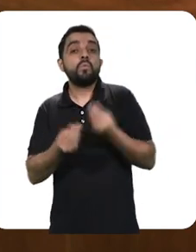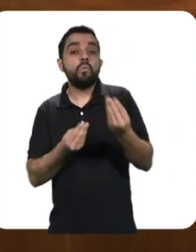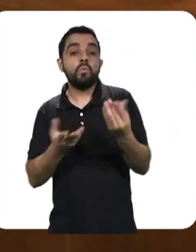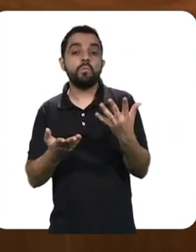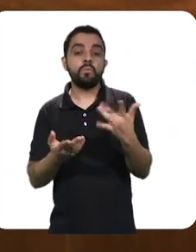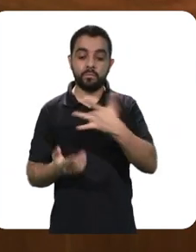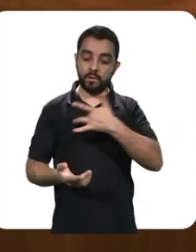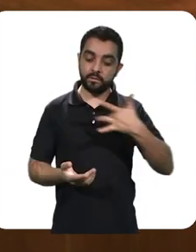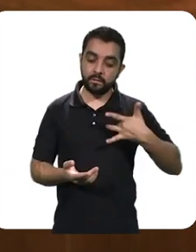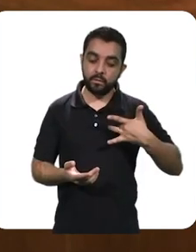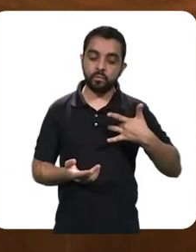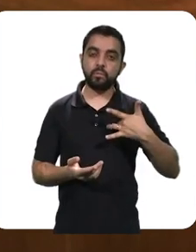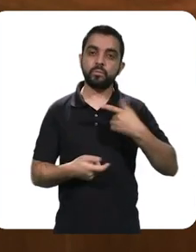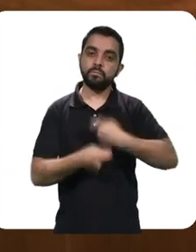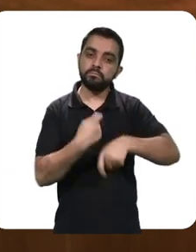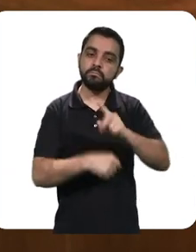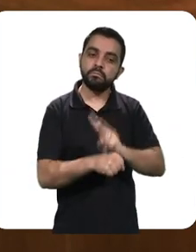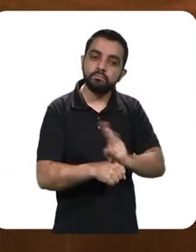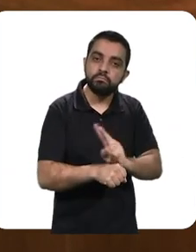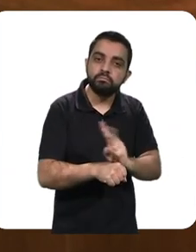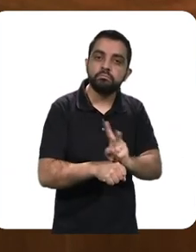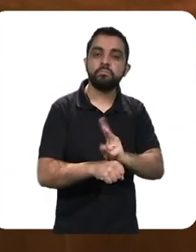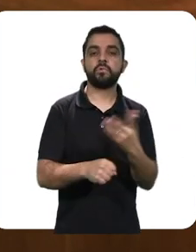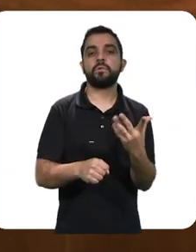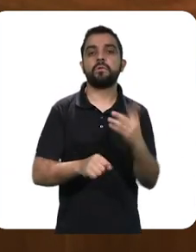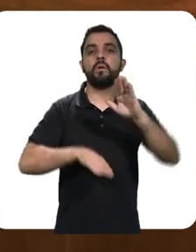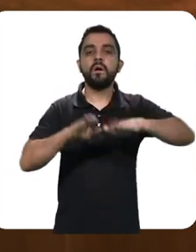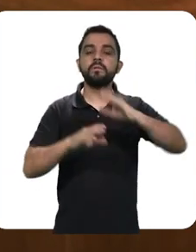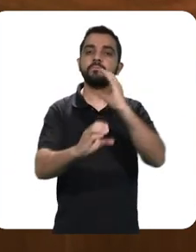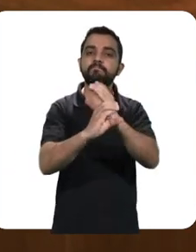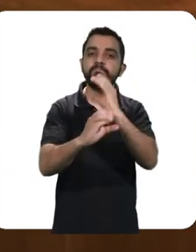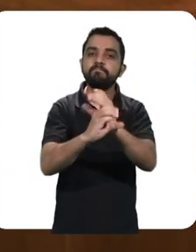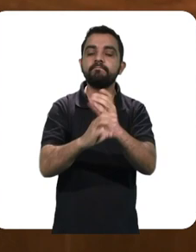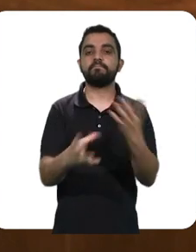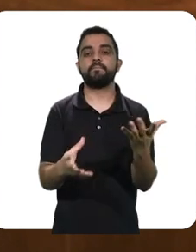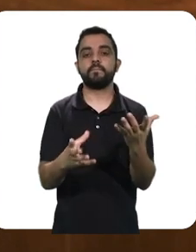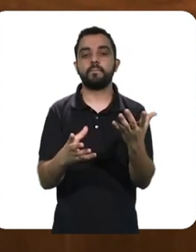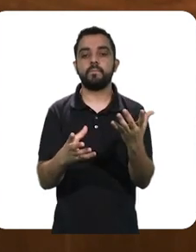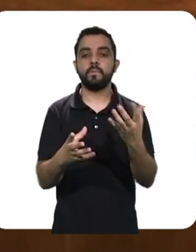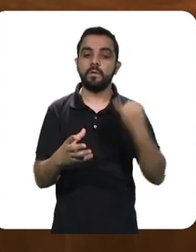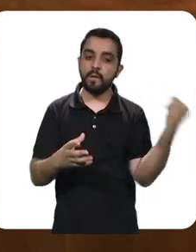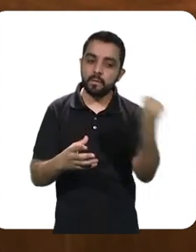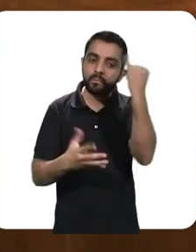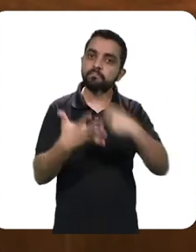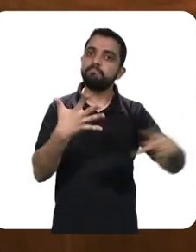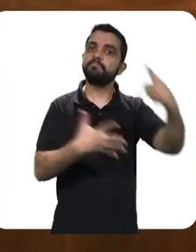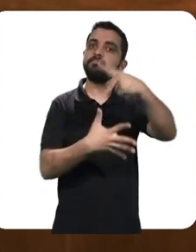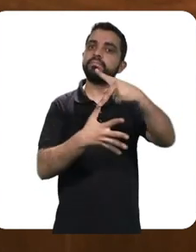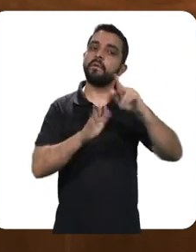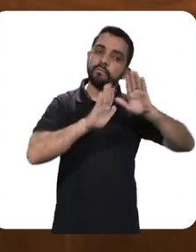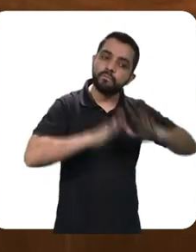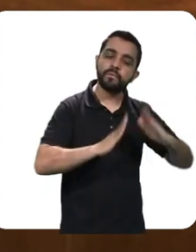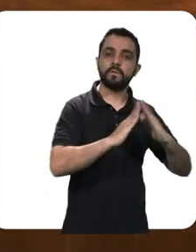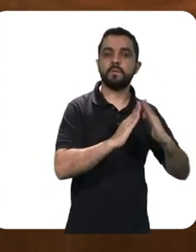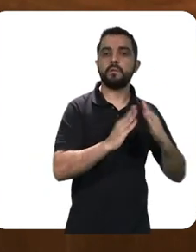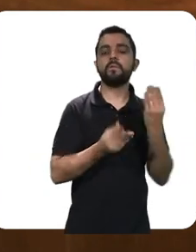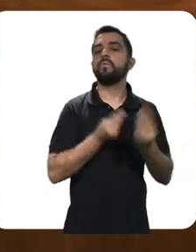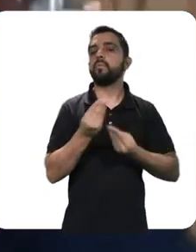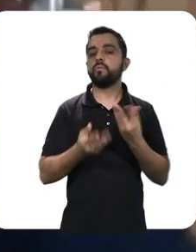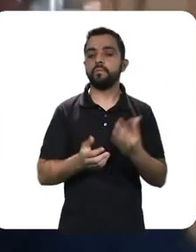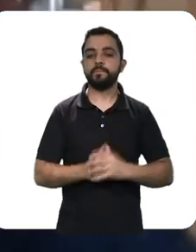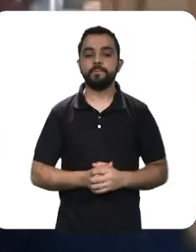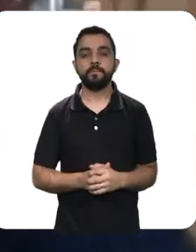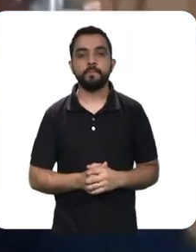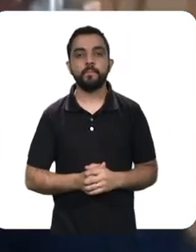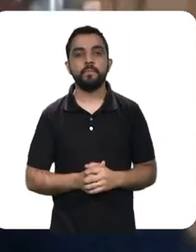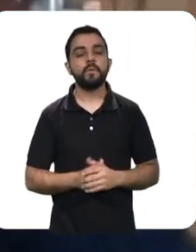se a gestão pública de saúde, de certa maneira, ela falha por não ser capaz de se comunicar de maneira eficiente sobre essa prioridade?